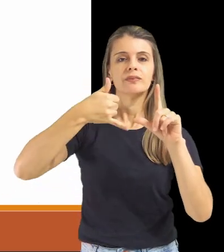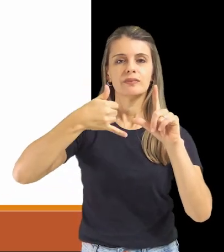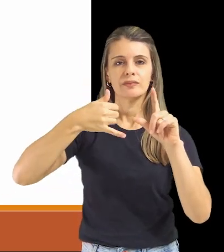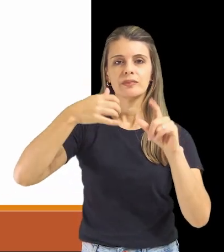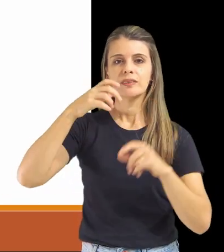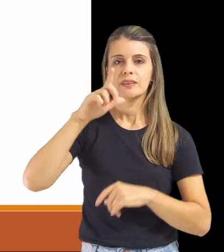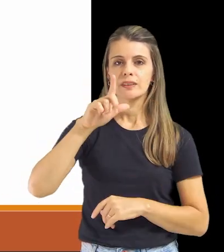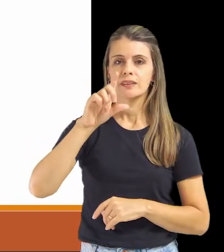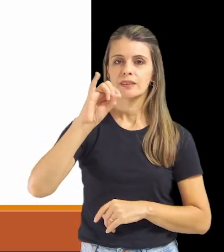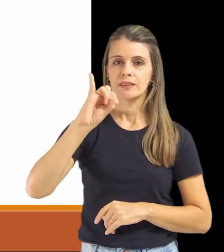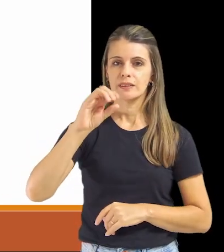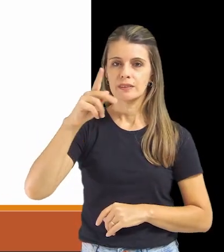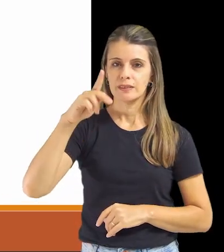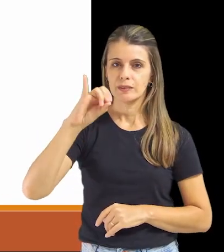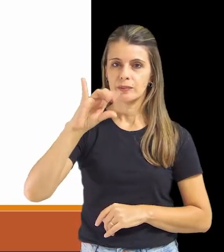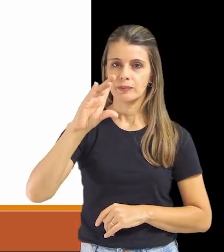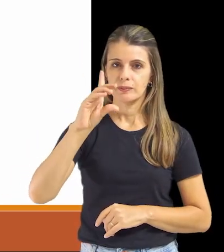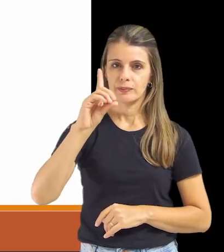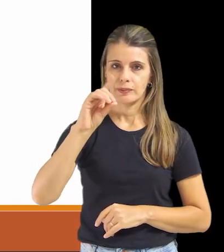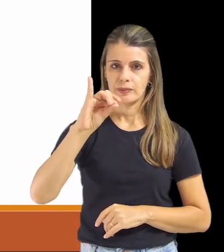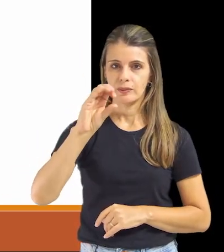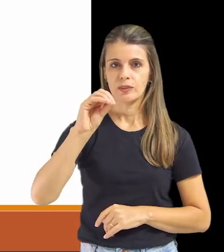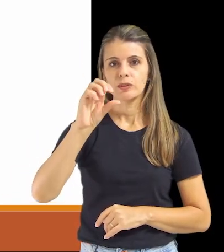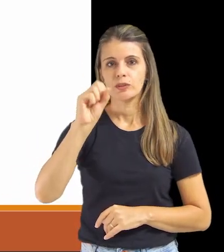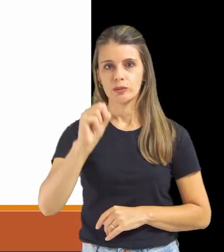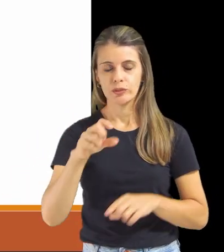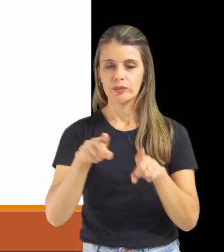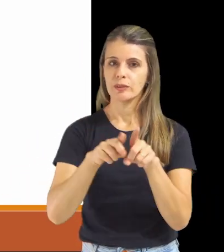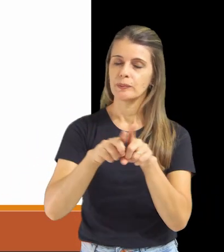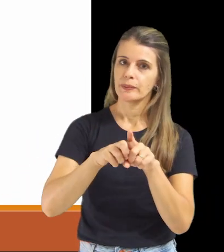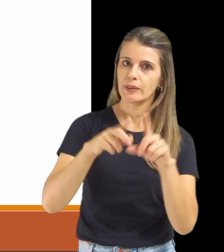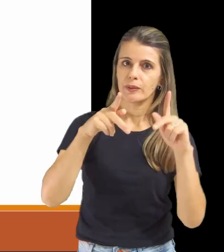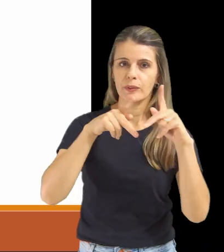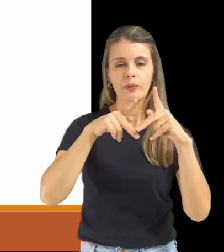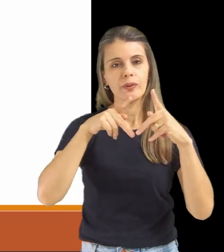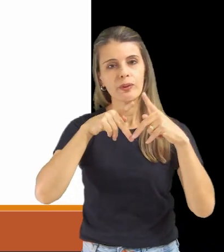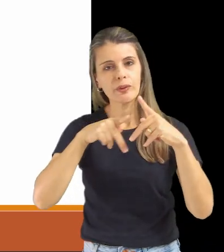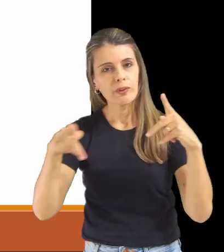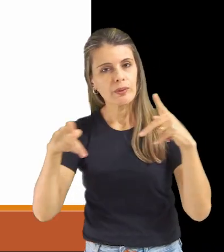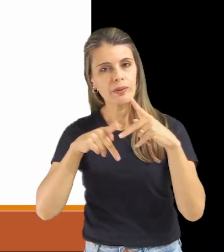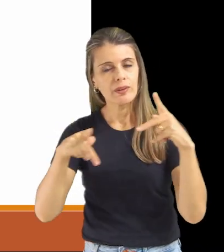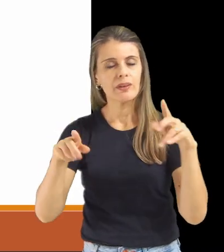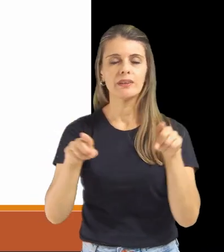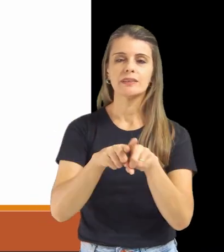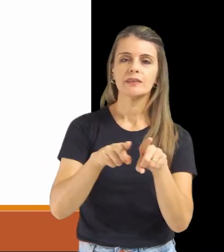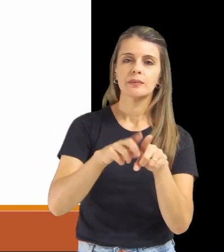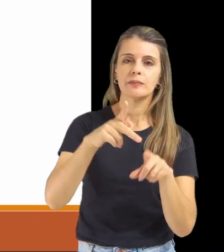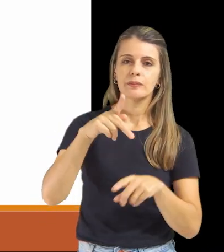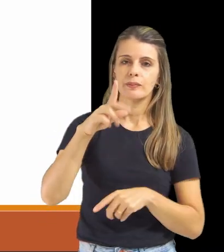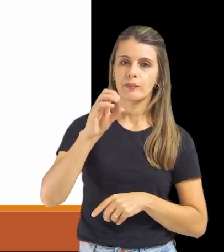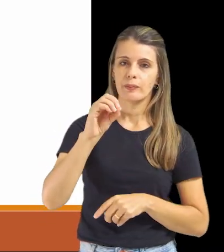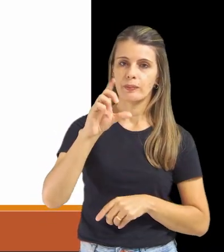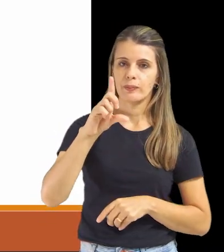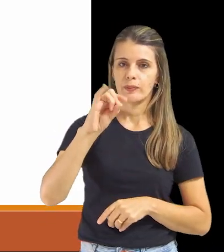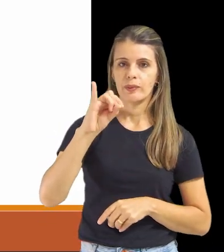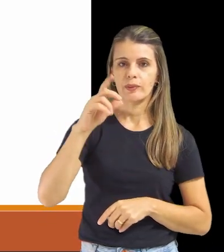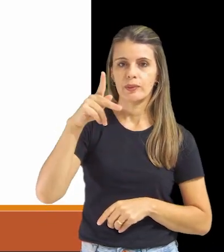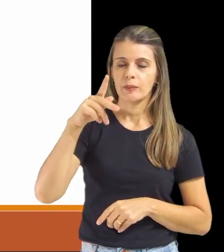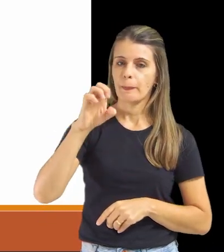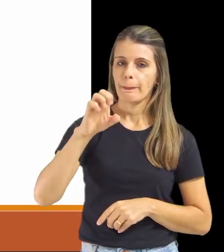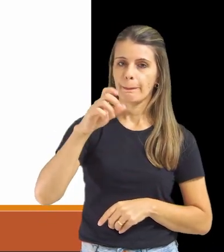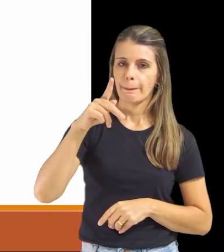polímeros, assim como as proteínas, né, assim como os polipeptídeos, né,